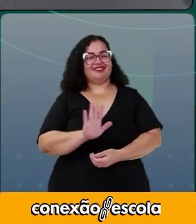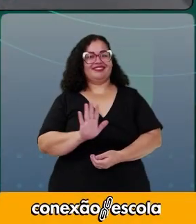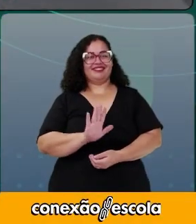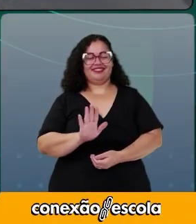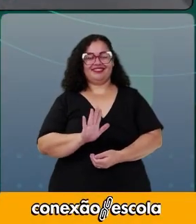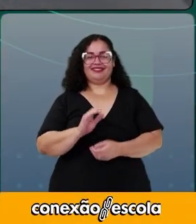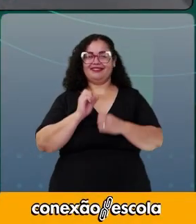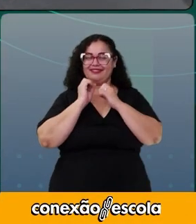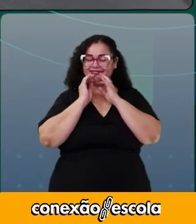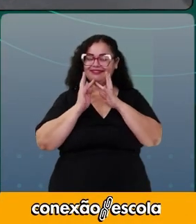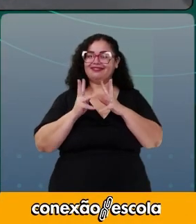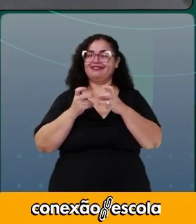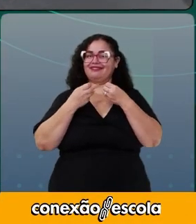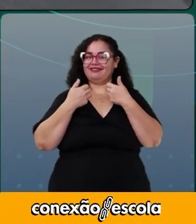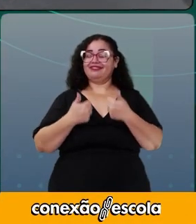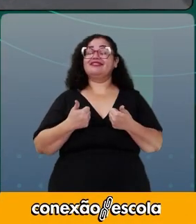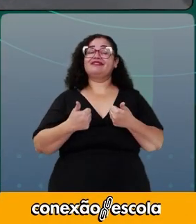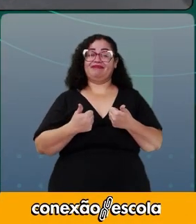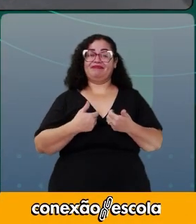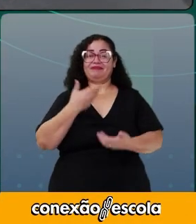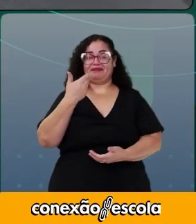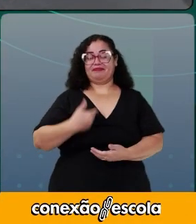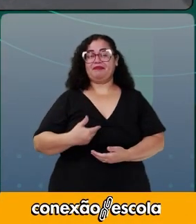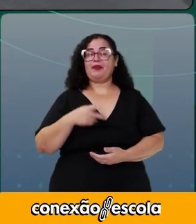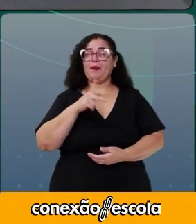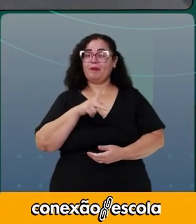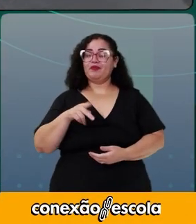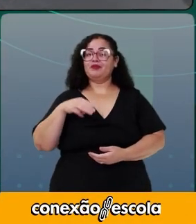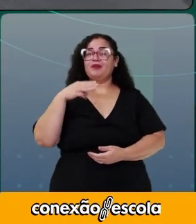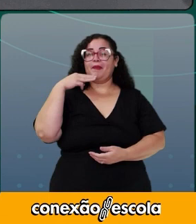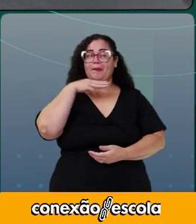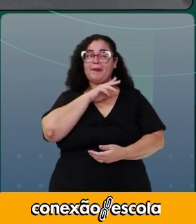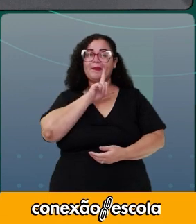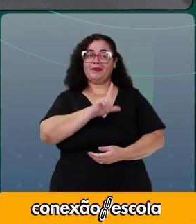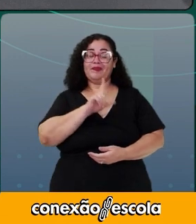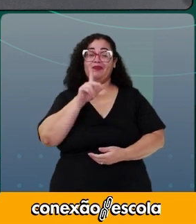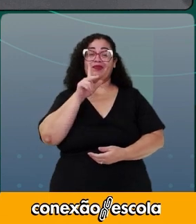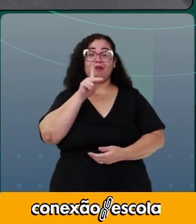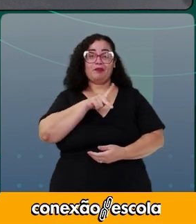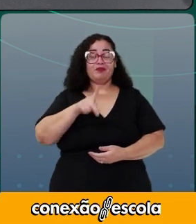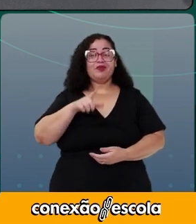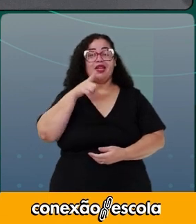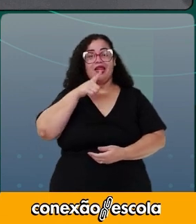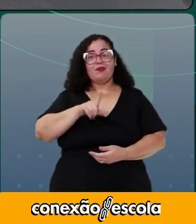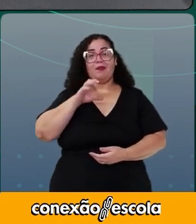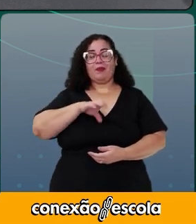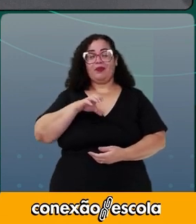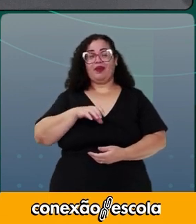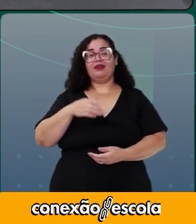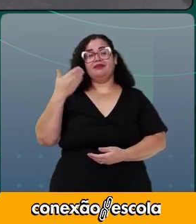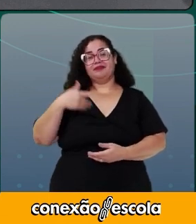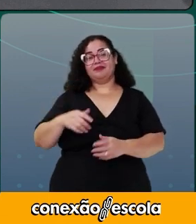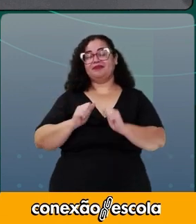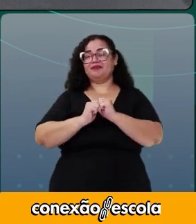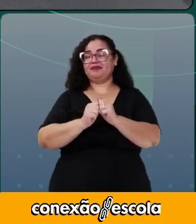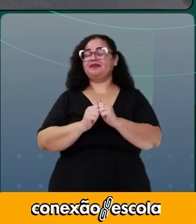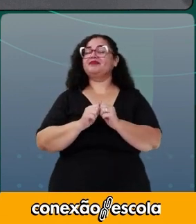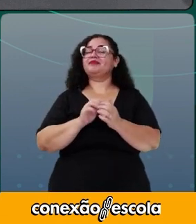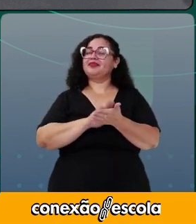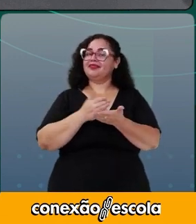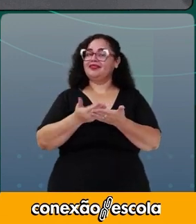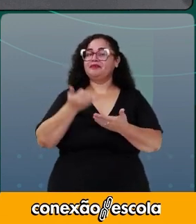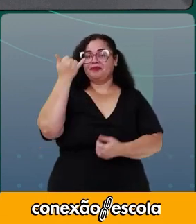Olá, pessoal, tudo bem com vocês? Eu sou o professor Marlon, professor de língua portuguesa. Estou hoje aqui na companhia da nossa